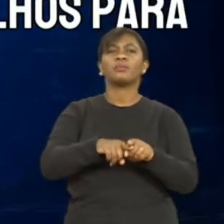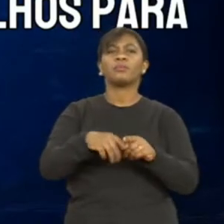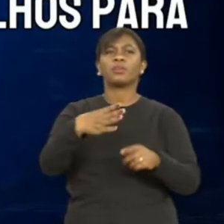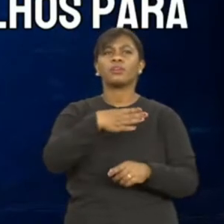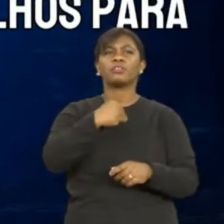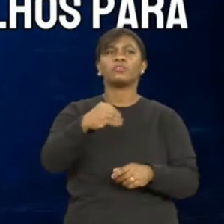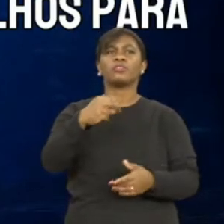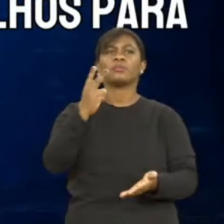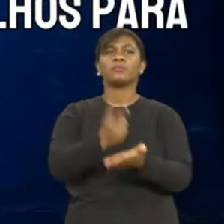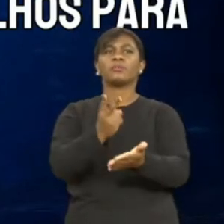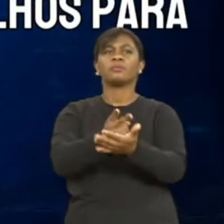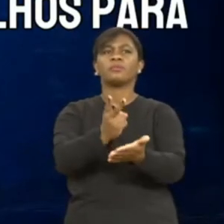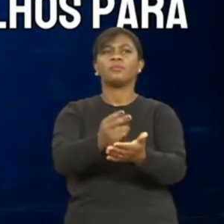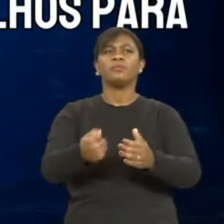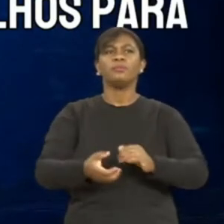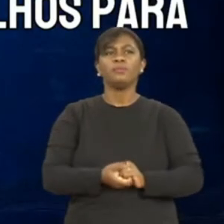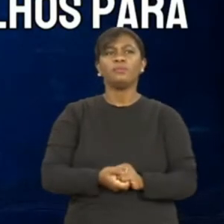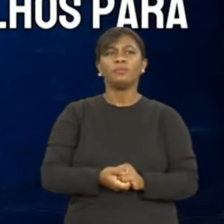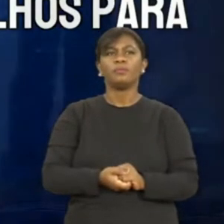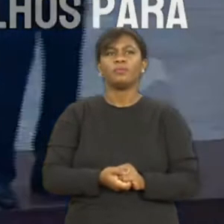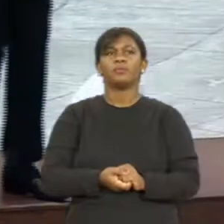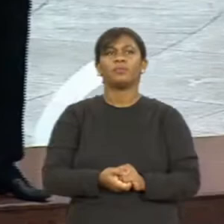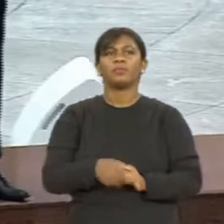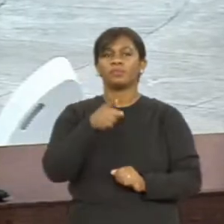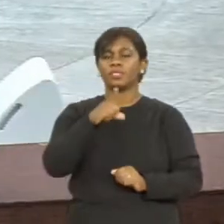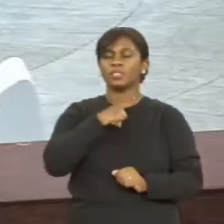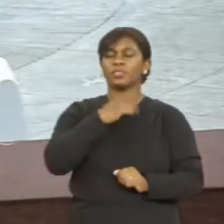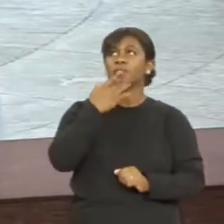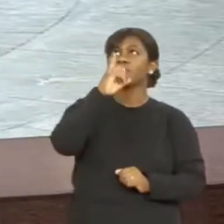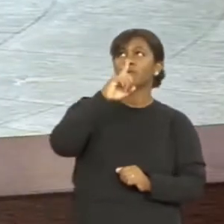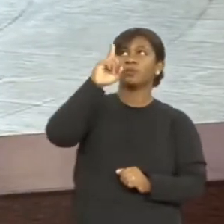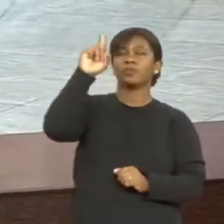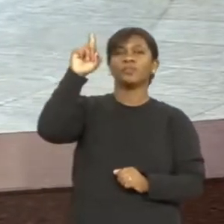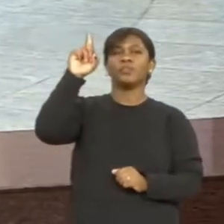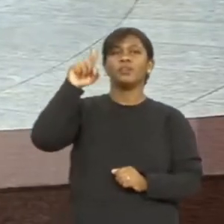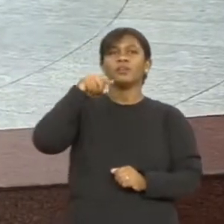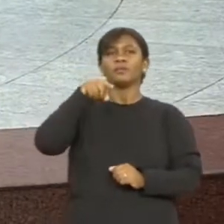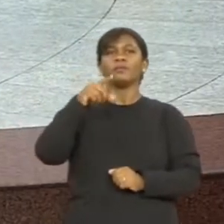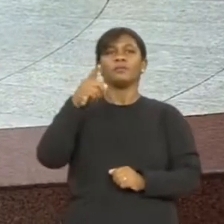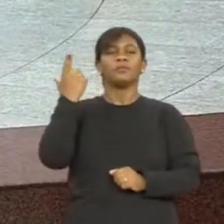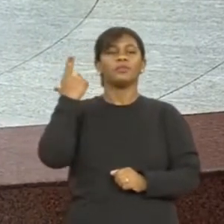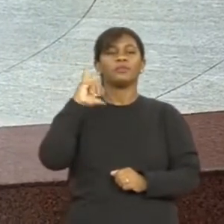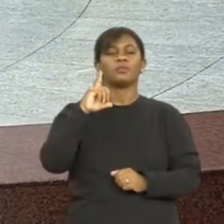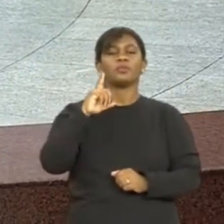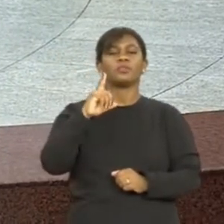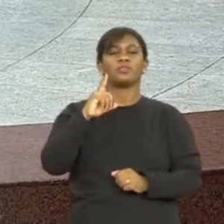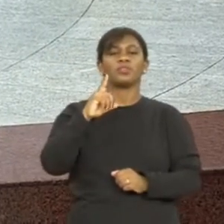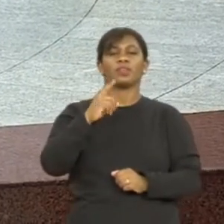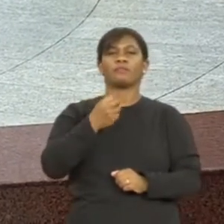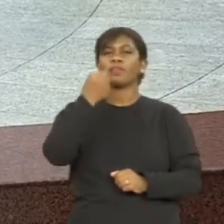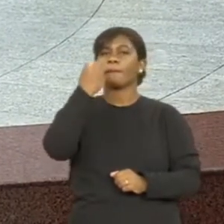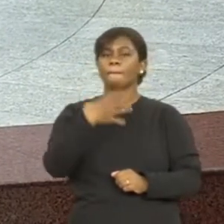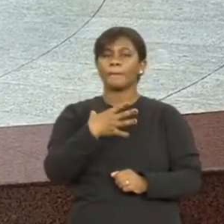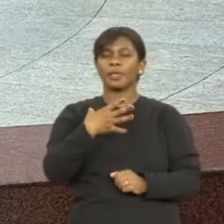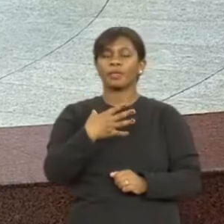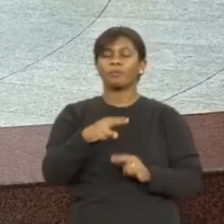para sempre. Quando você tem temor a Deus, você se dá bem, sua família se dá bem por causa